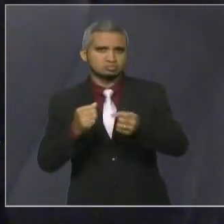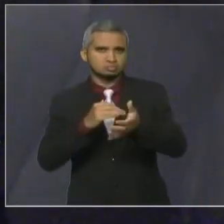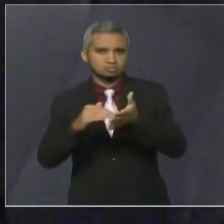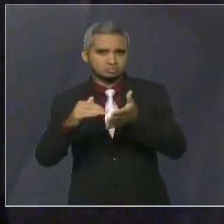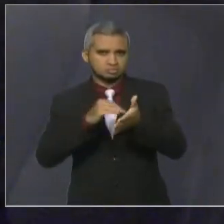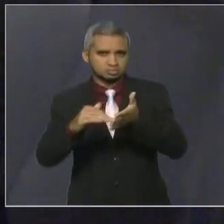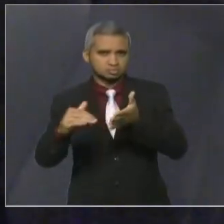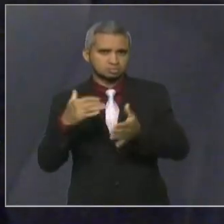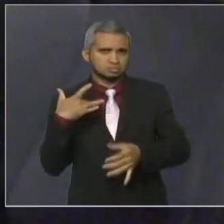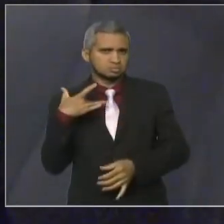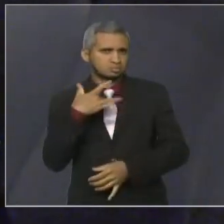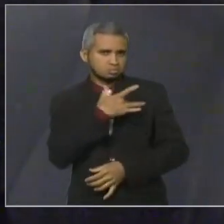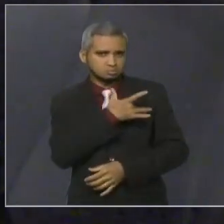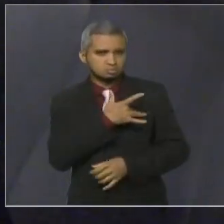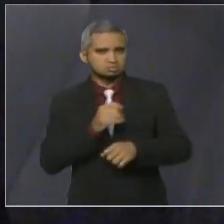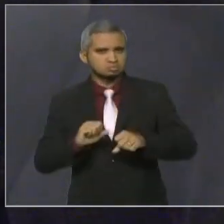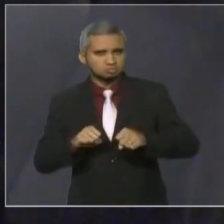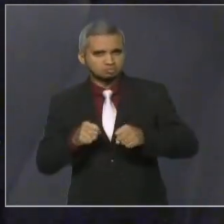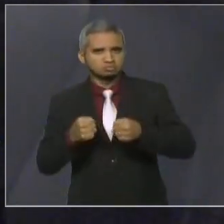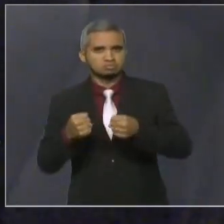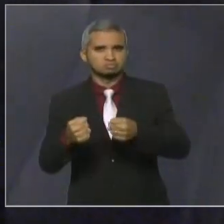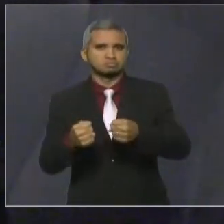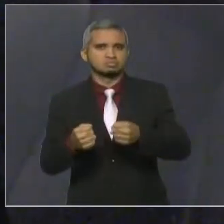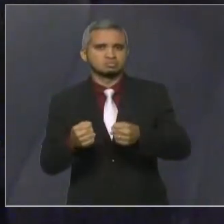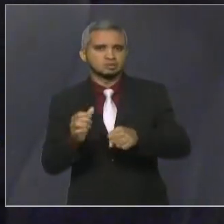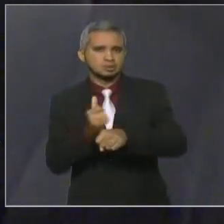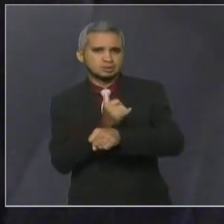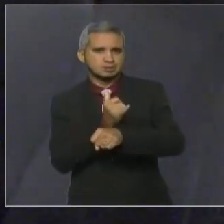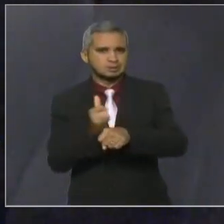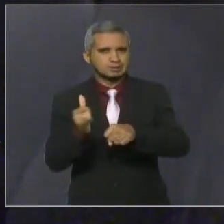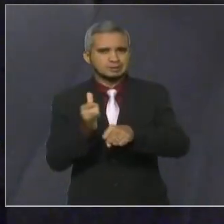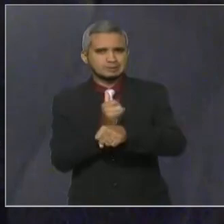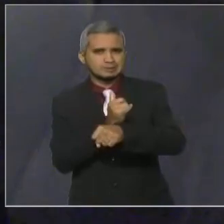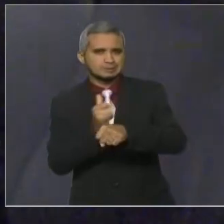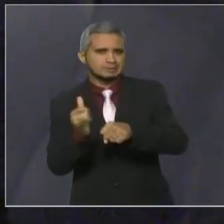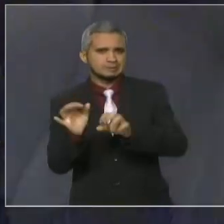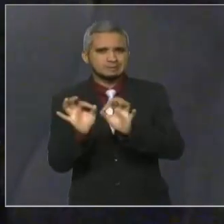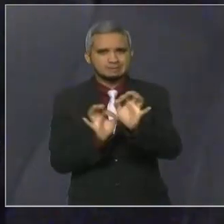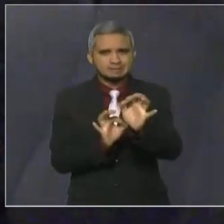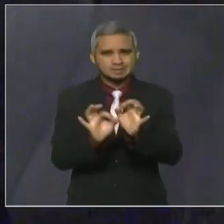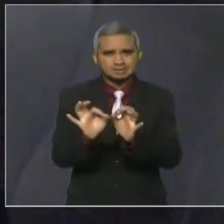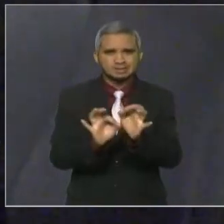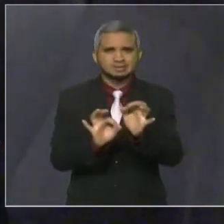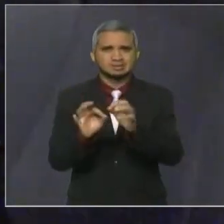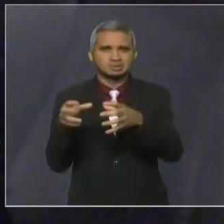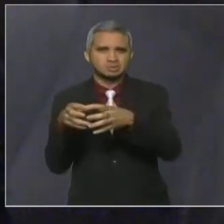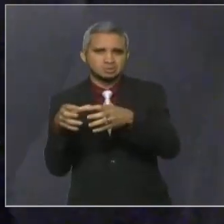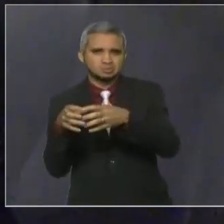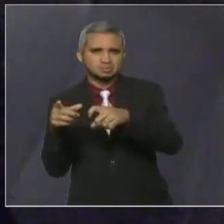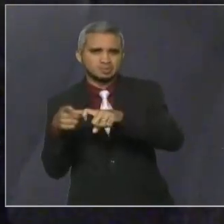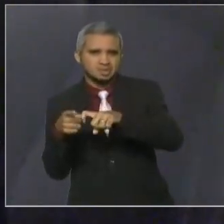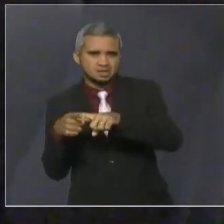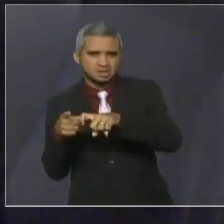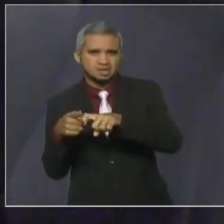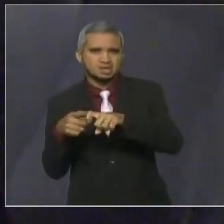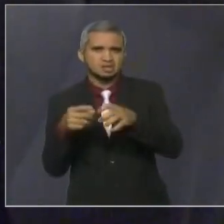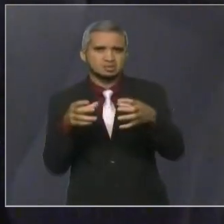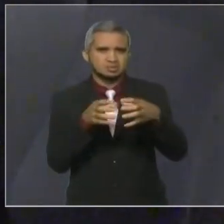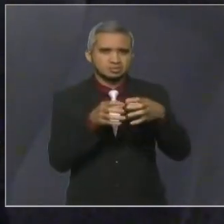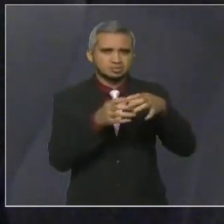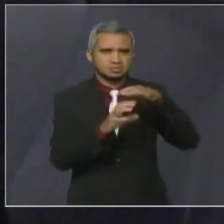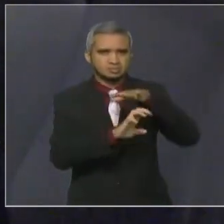junto com o governador, muitos malabarismos, a questão das equipes médicas, a questão dos